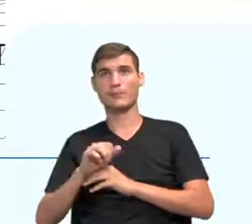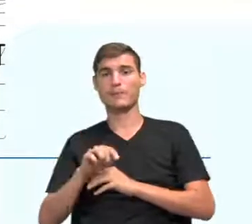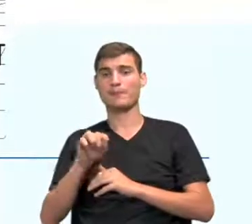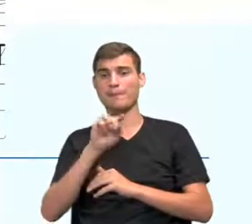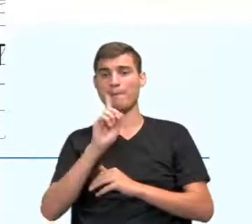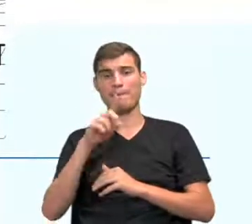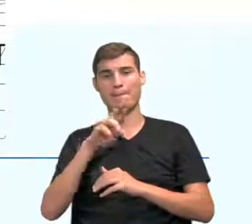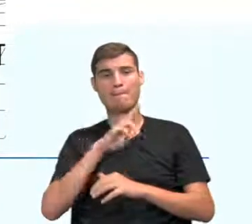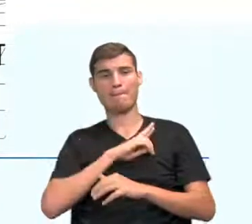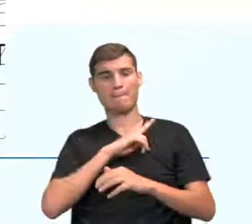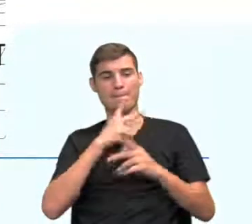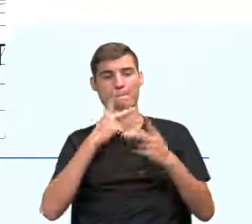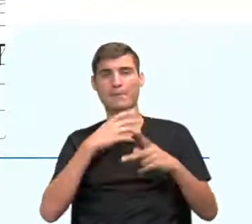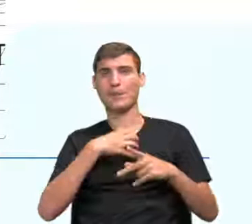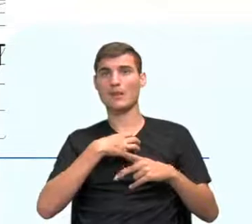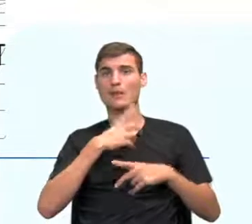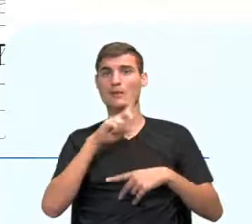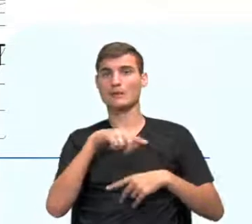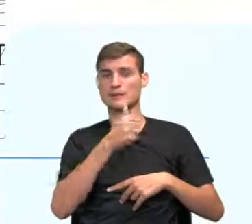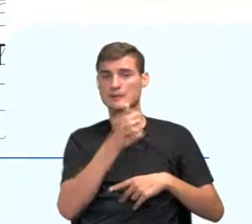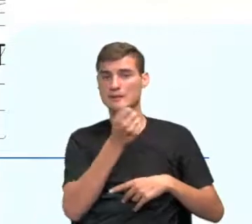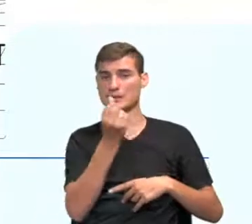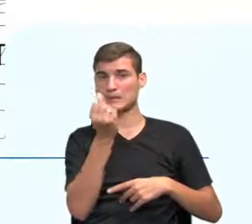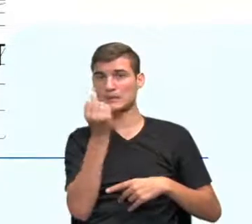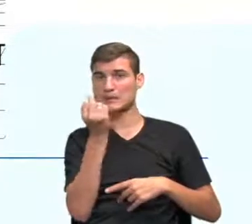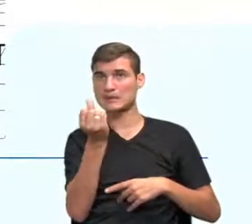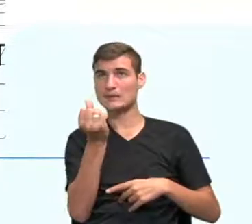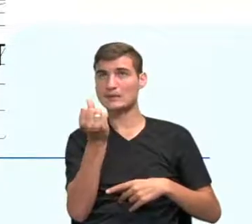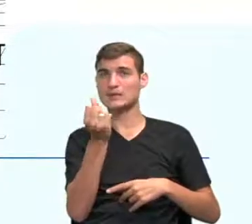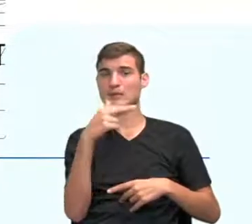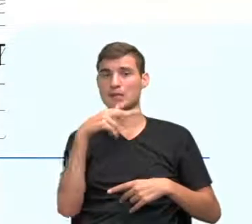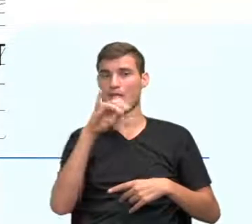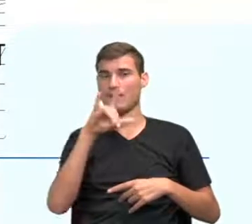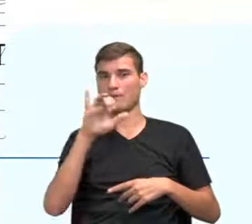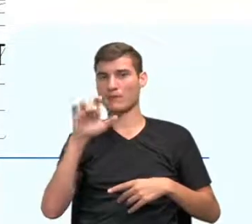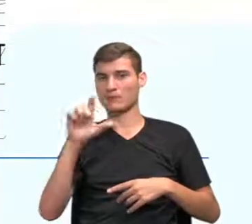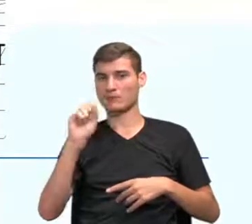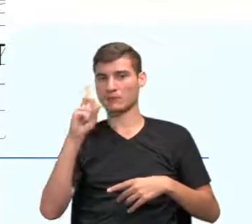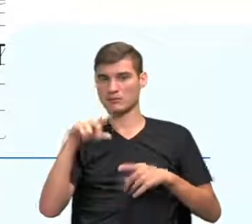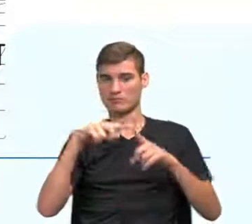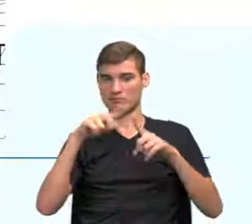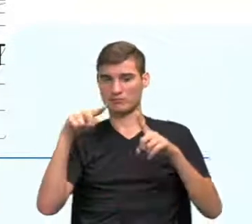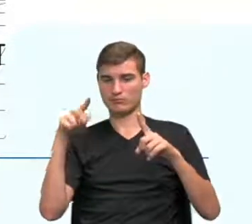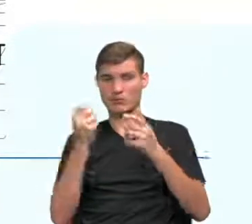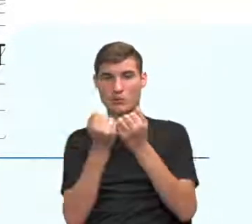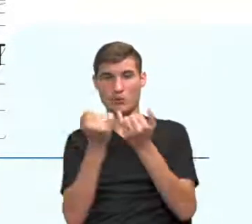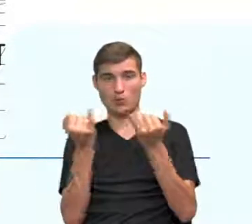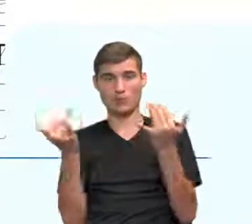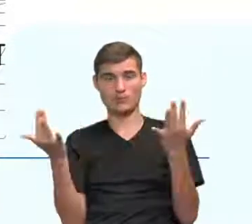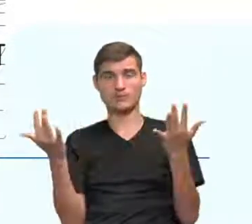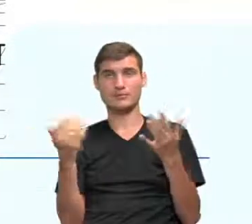ser representado em 16 níveis. Então, cada